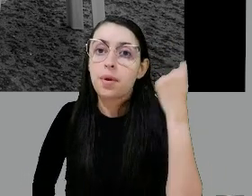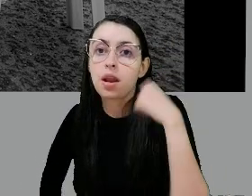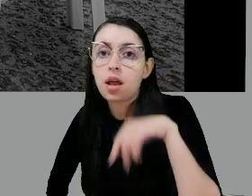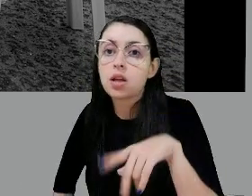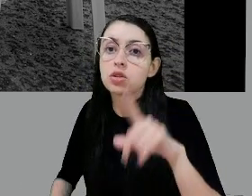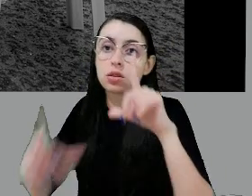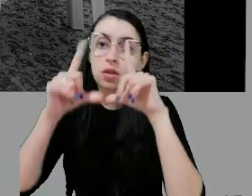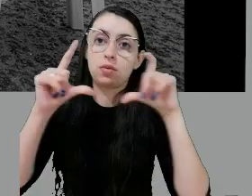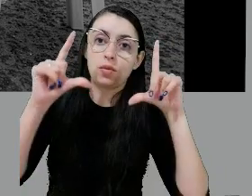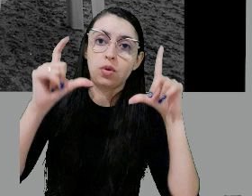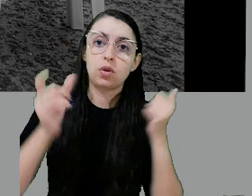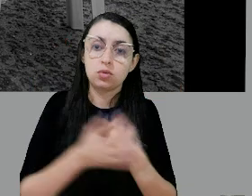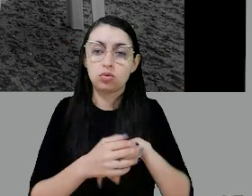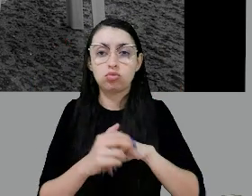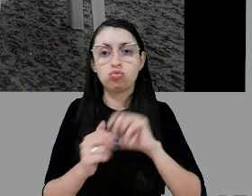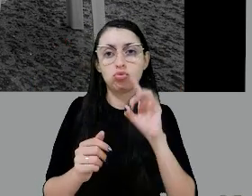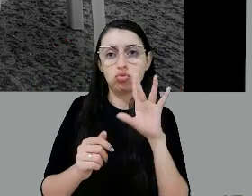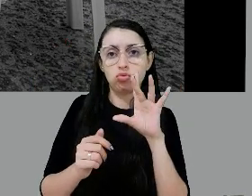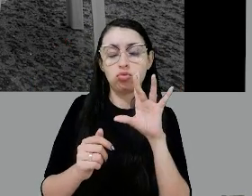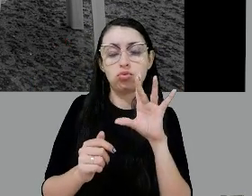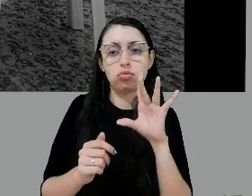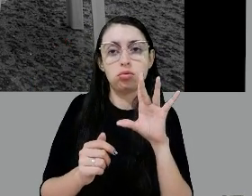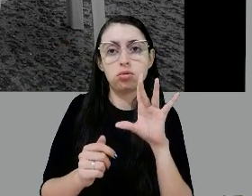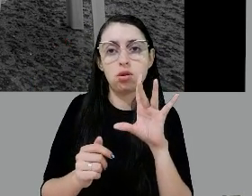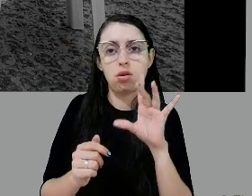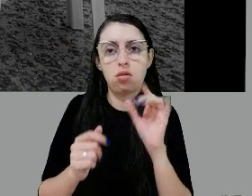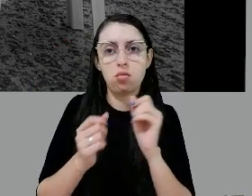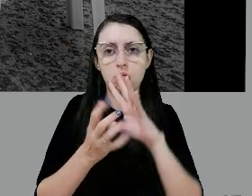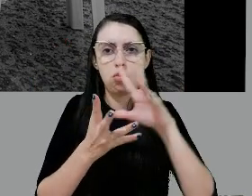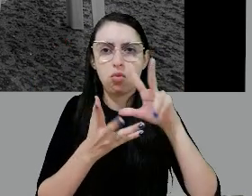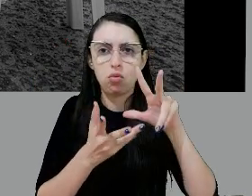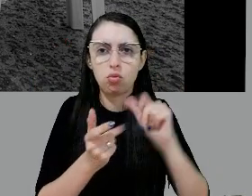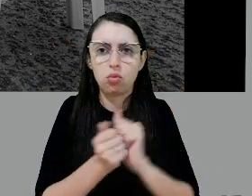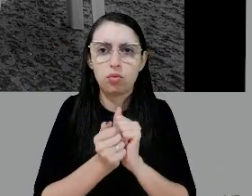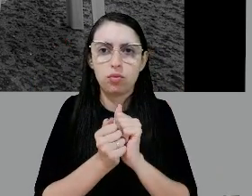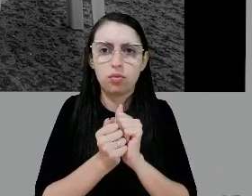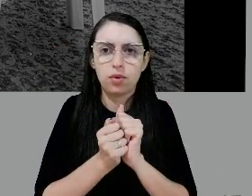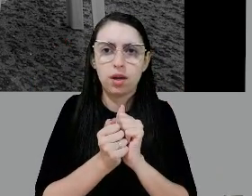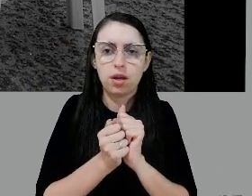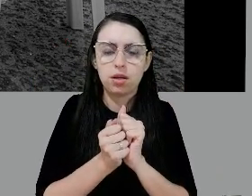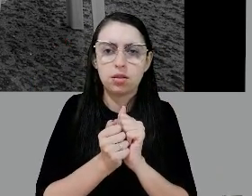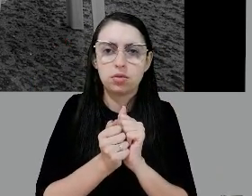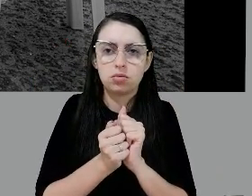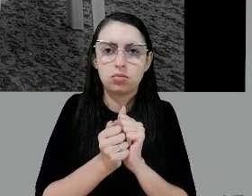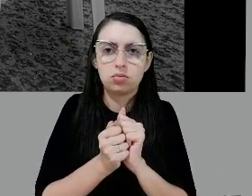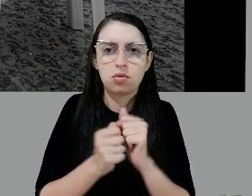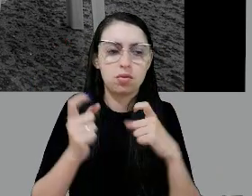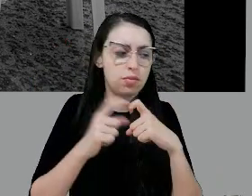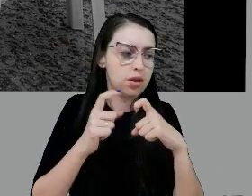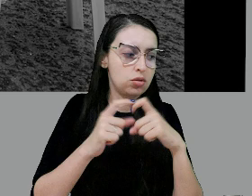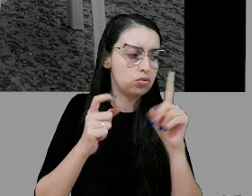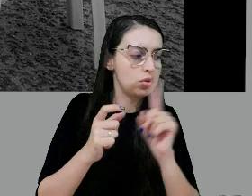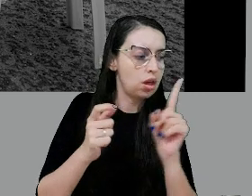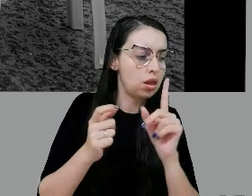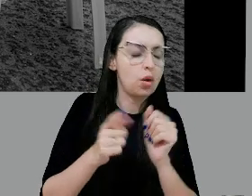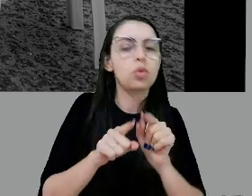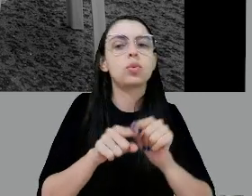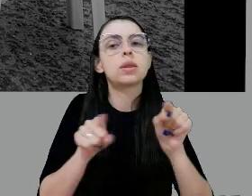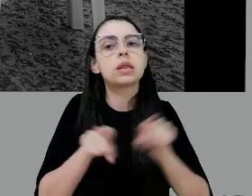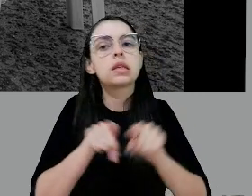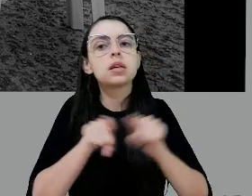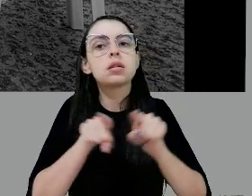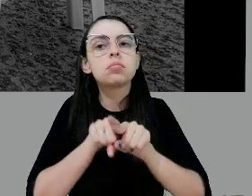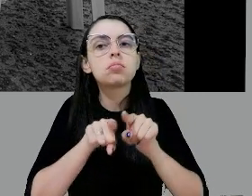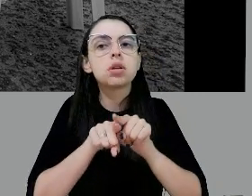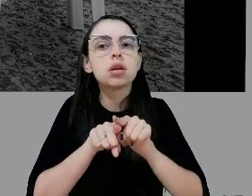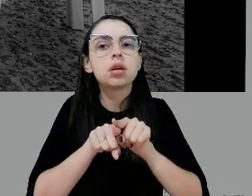Lembrando que essas fotos abrangem não só o universo médico do José Augusto. Foi